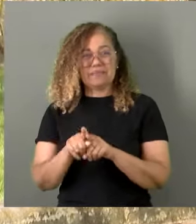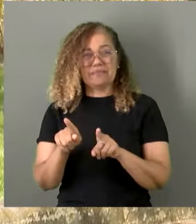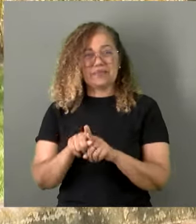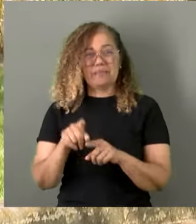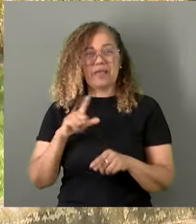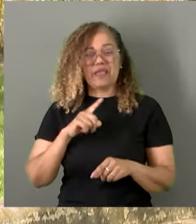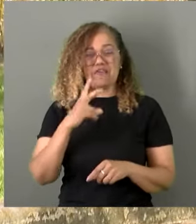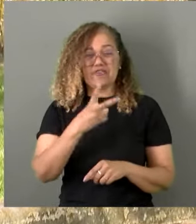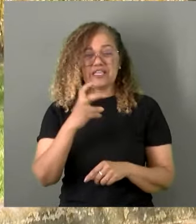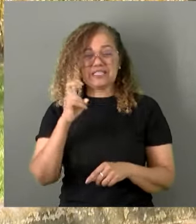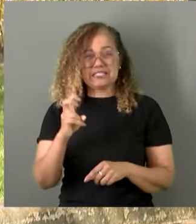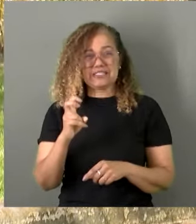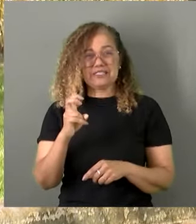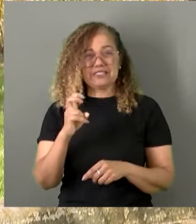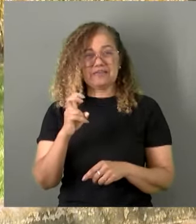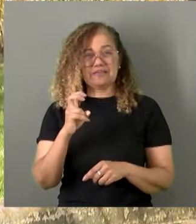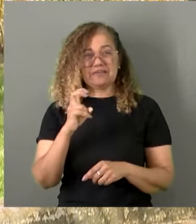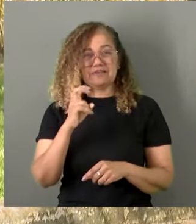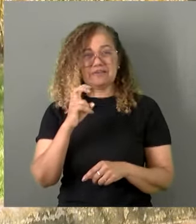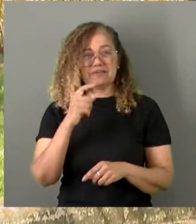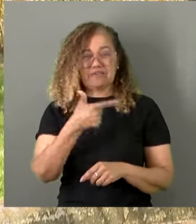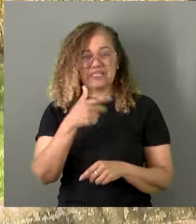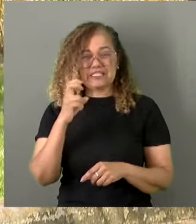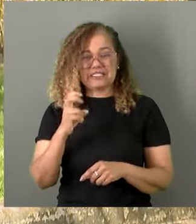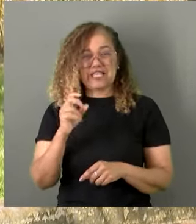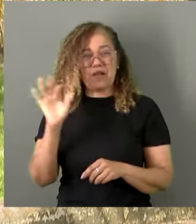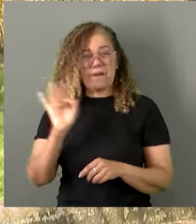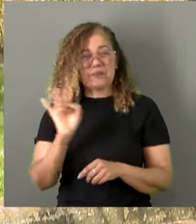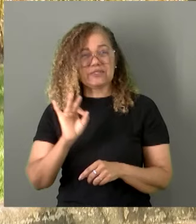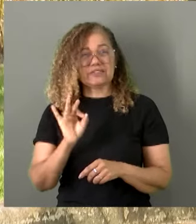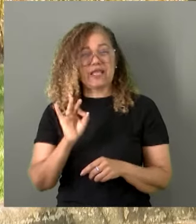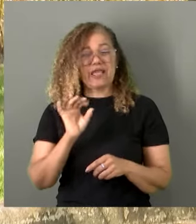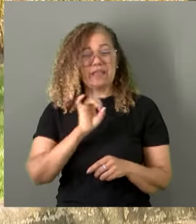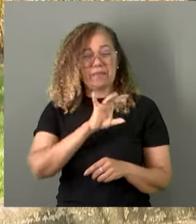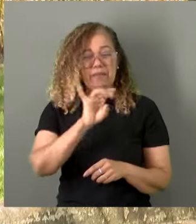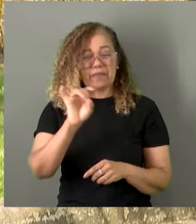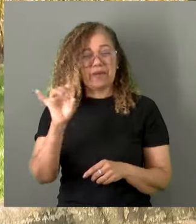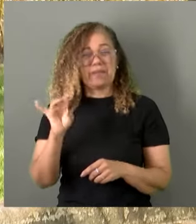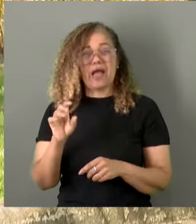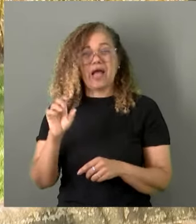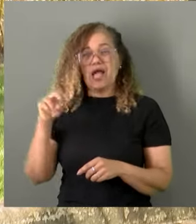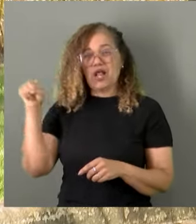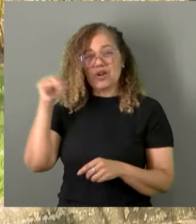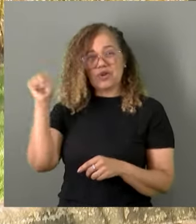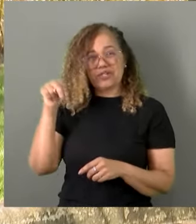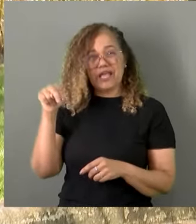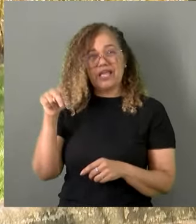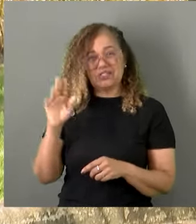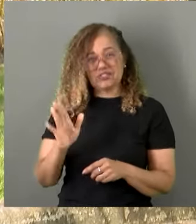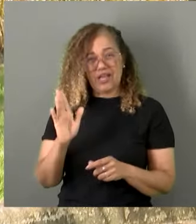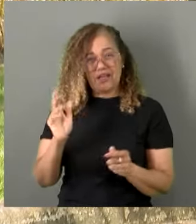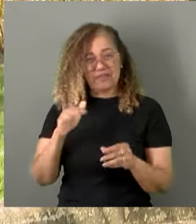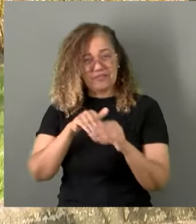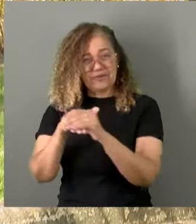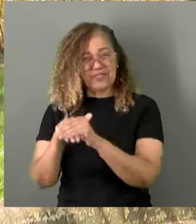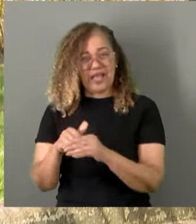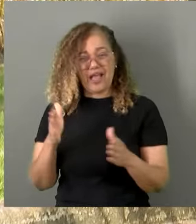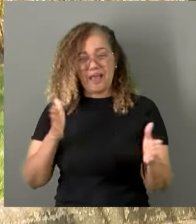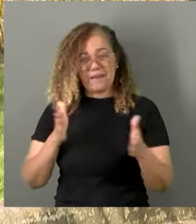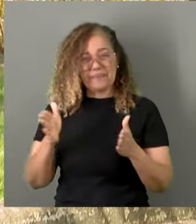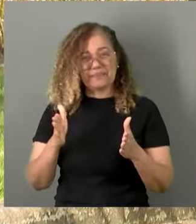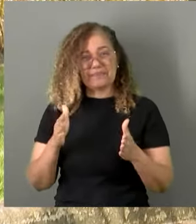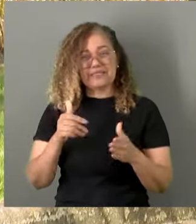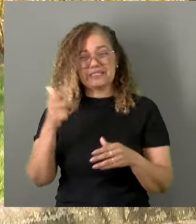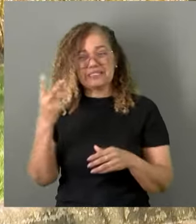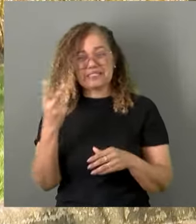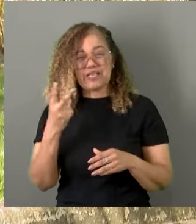a 21,15 a quarta maior entre as capitais do Nordeste estão aptos a votar neste segundo turno mais